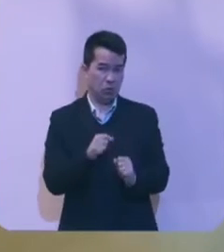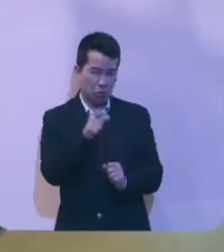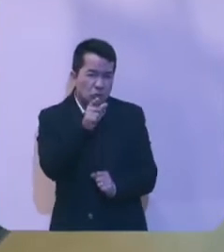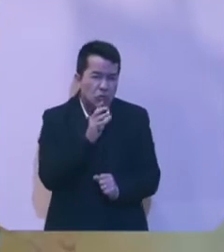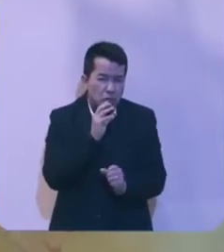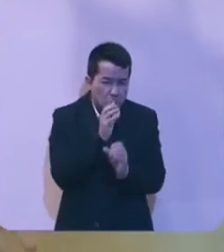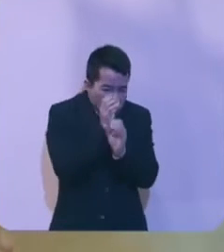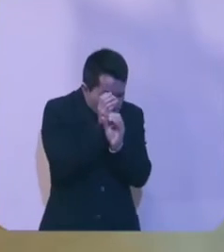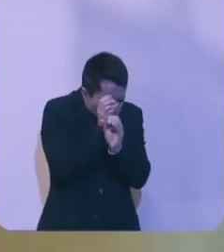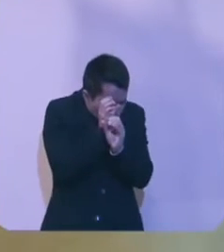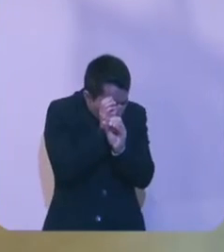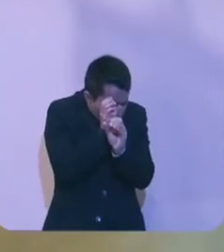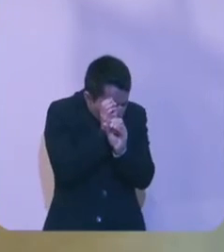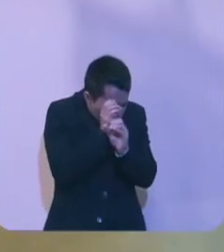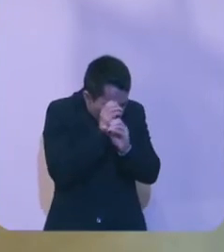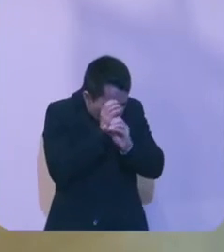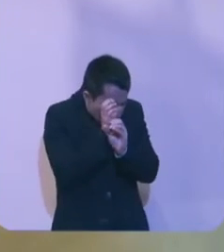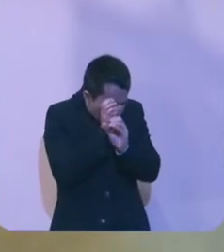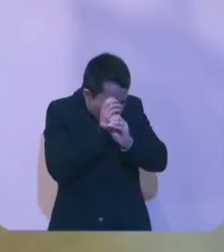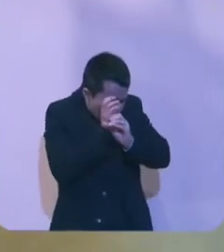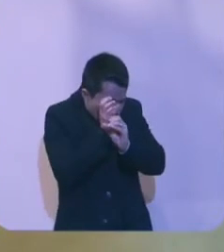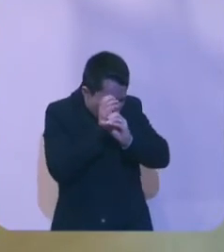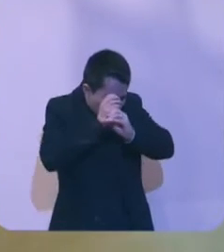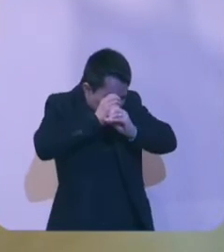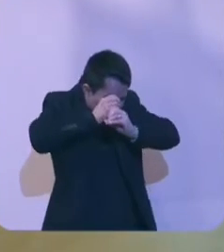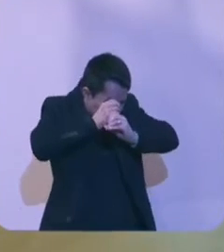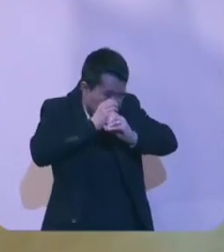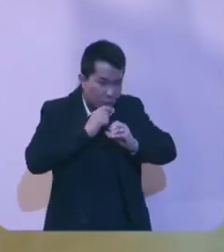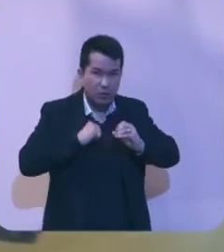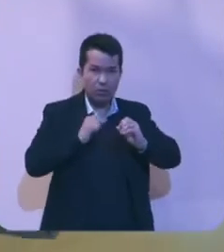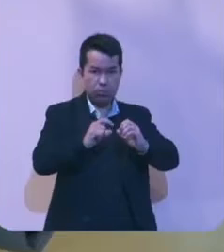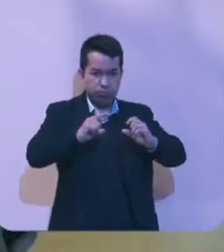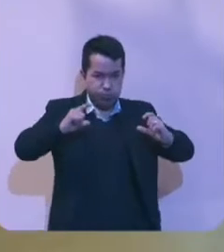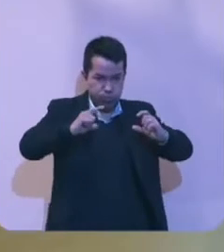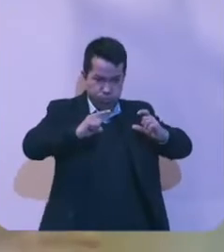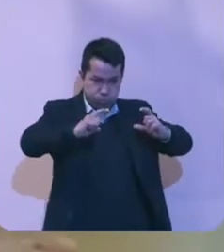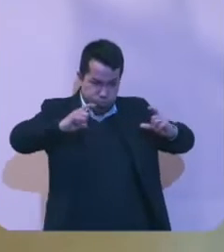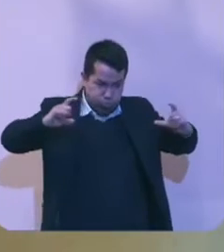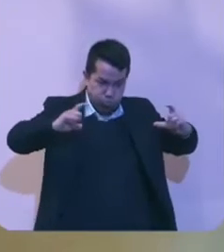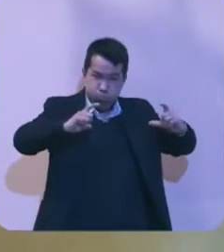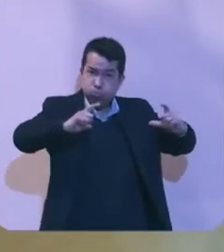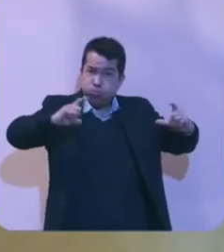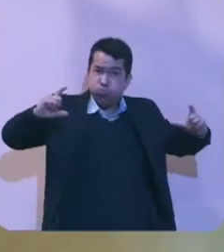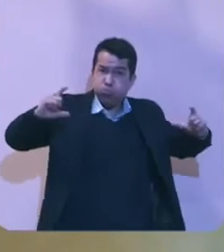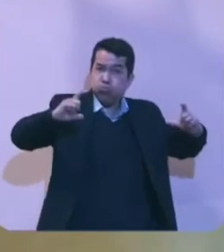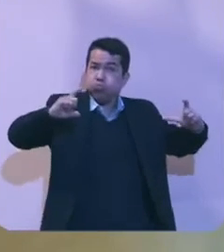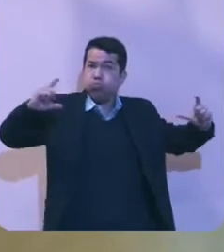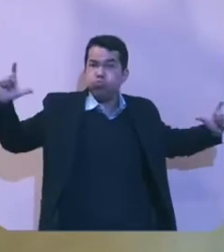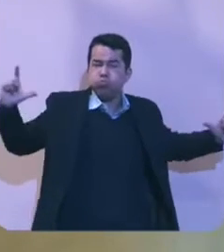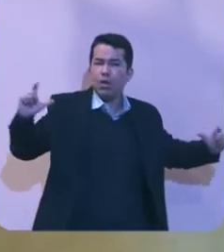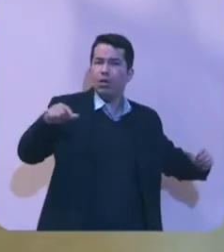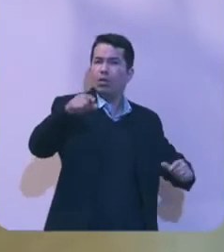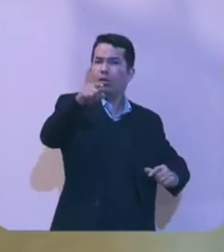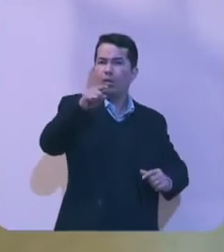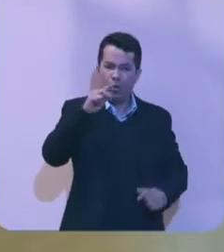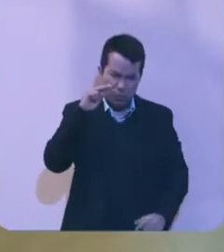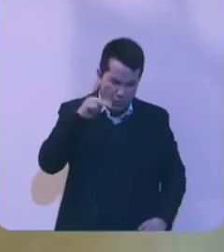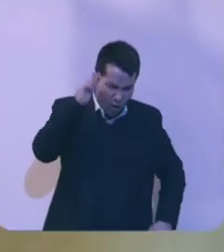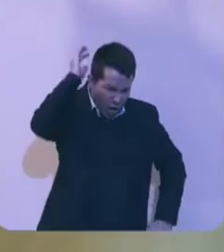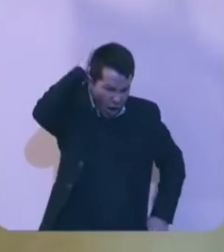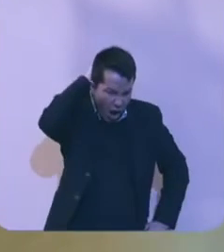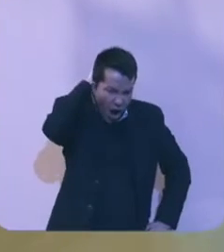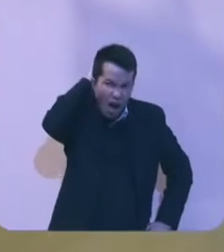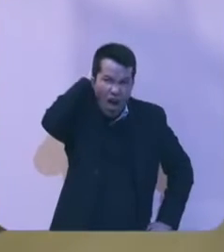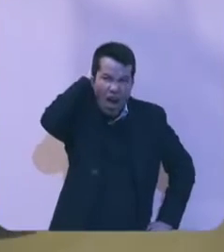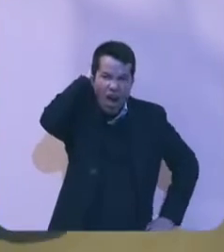há coisas que a gente não consegue enxergar e que só conseguem ser provadas às vezes matematicamente. E aí a gente vai dizendo